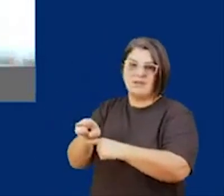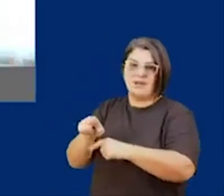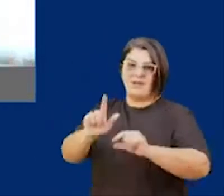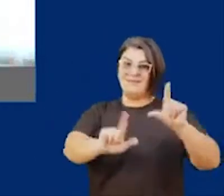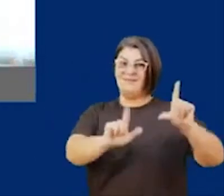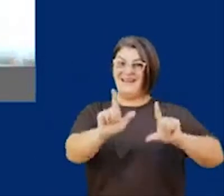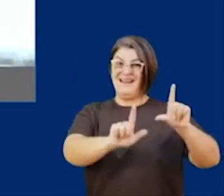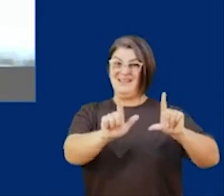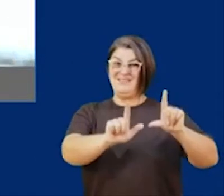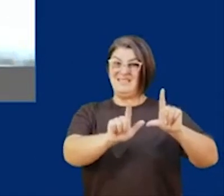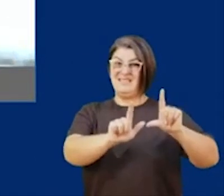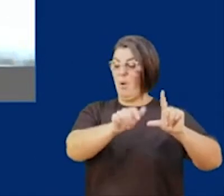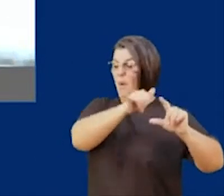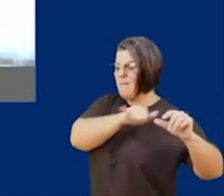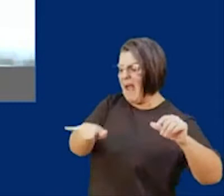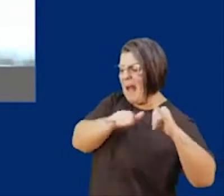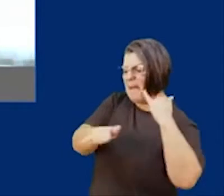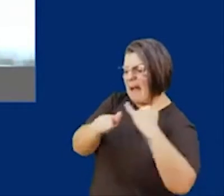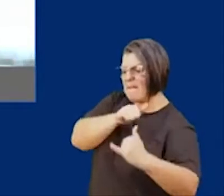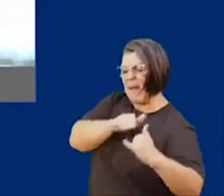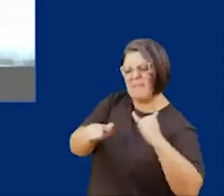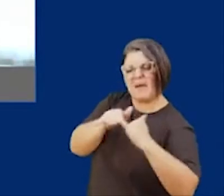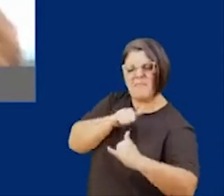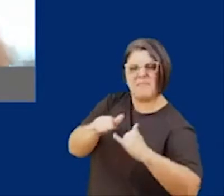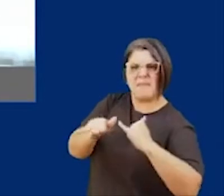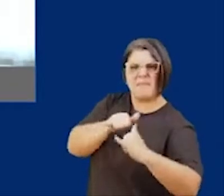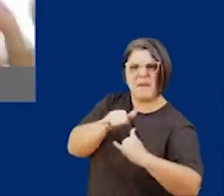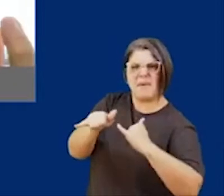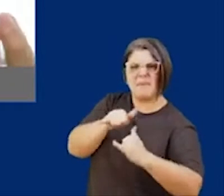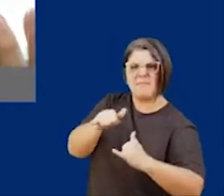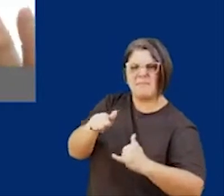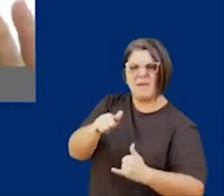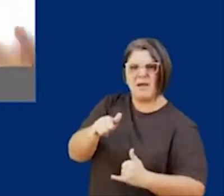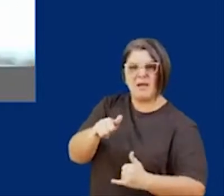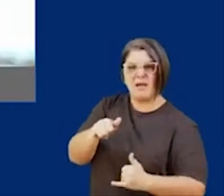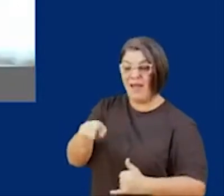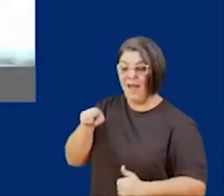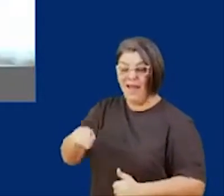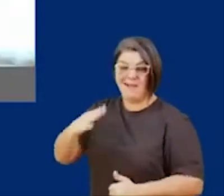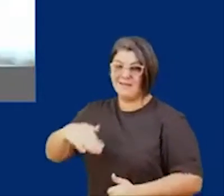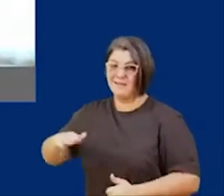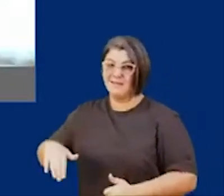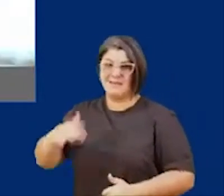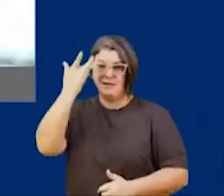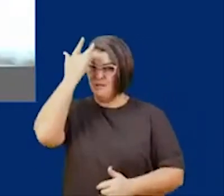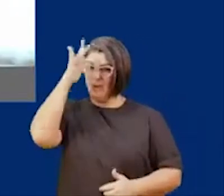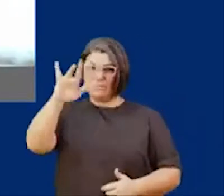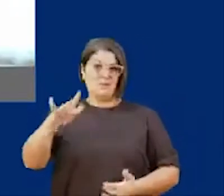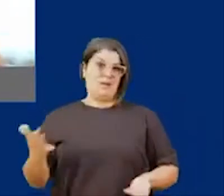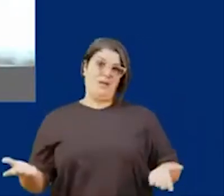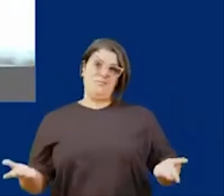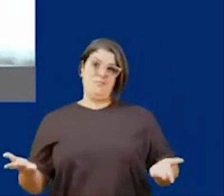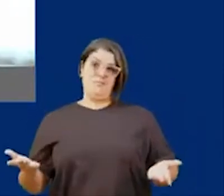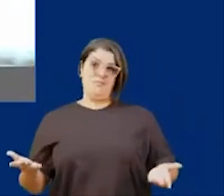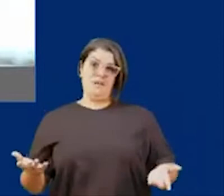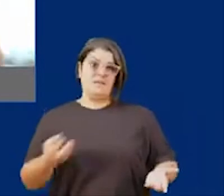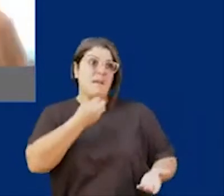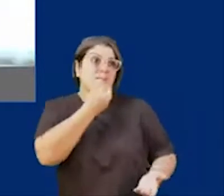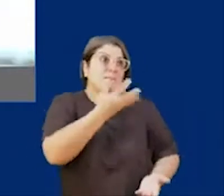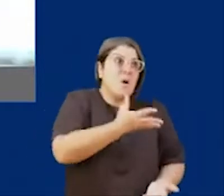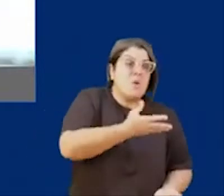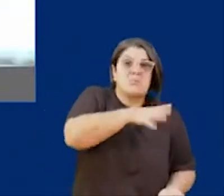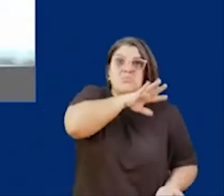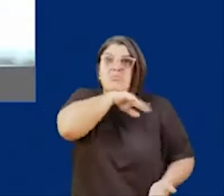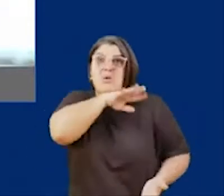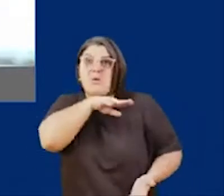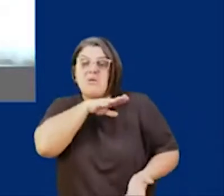ela do que passa na televisão, do que passa na internet, porque a criança não consegue discernir o que é propaganda, o que não é propaganda, né? Ela vai